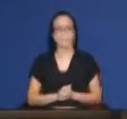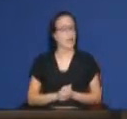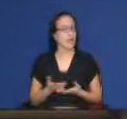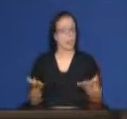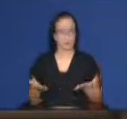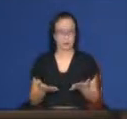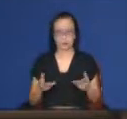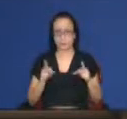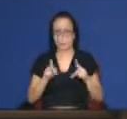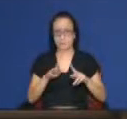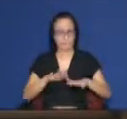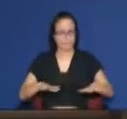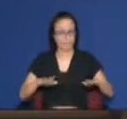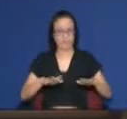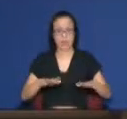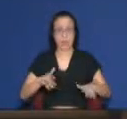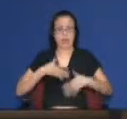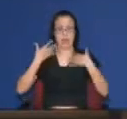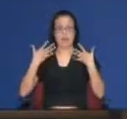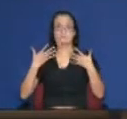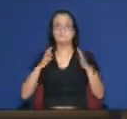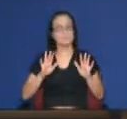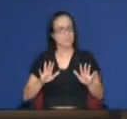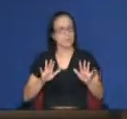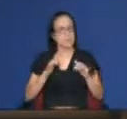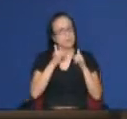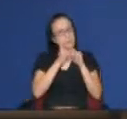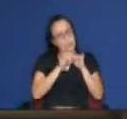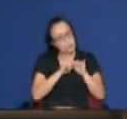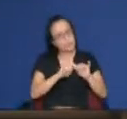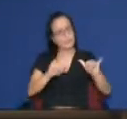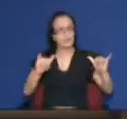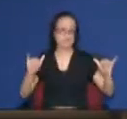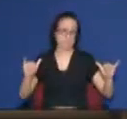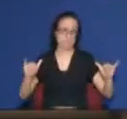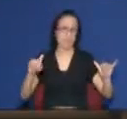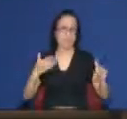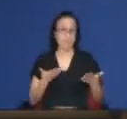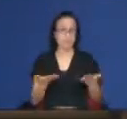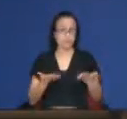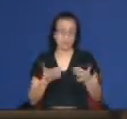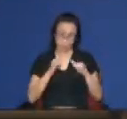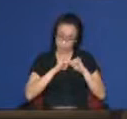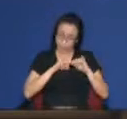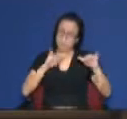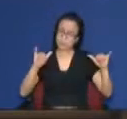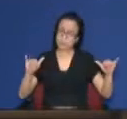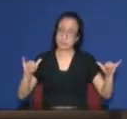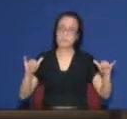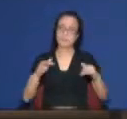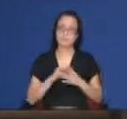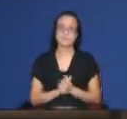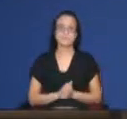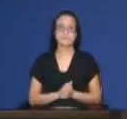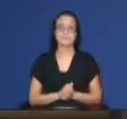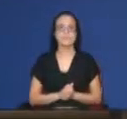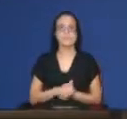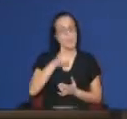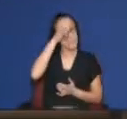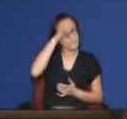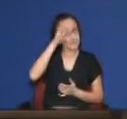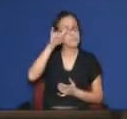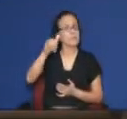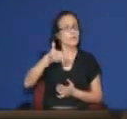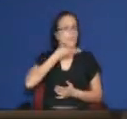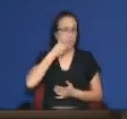em Limeira vai ser pego de surpresa com desabastecimento. Primeiro, por conta dessas medidas que a gente está tomando e segundo, que a gente está